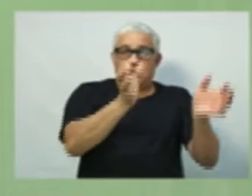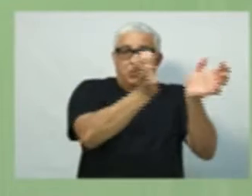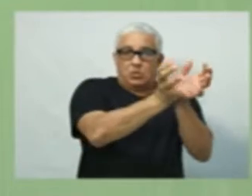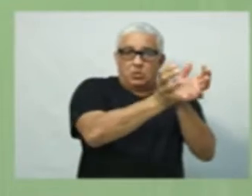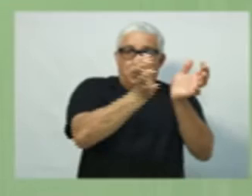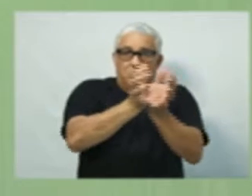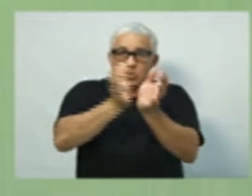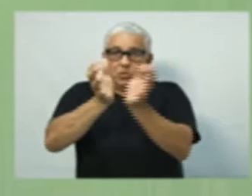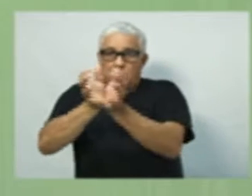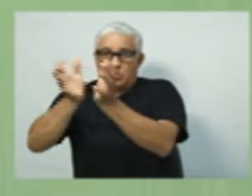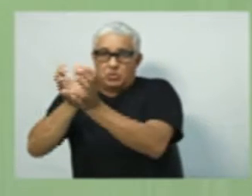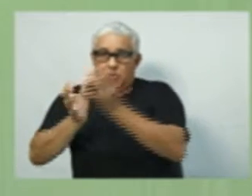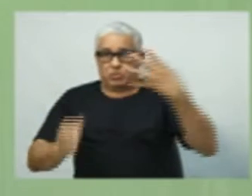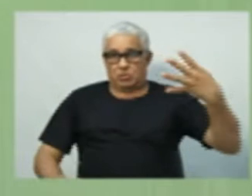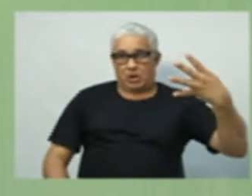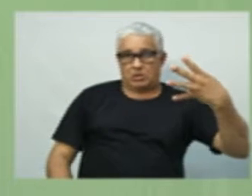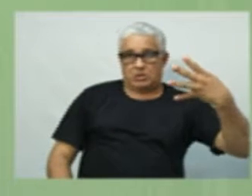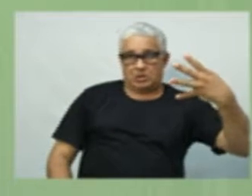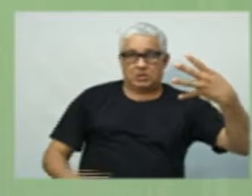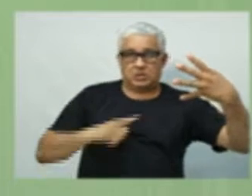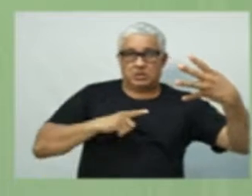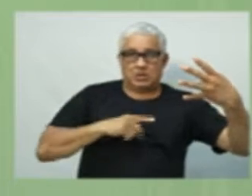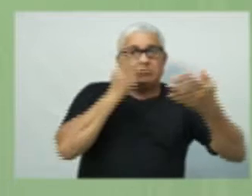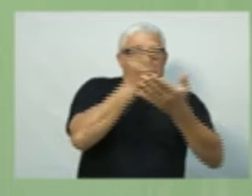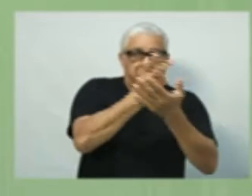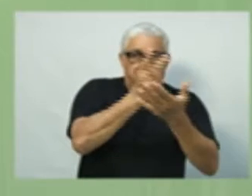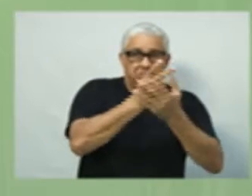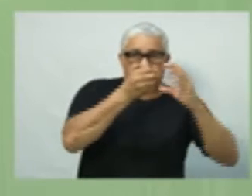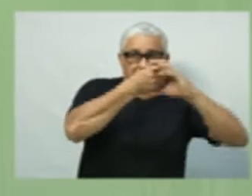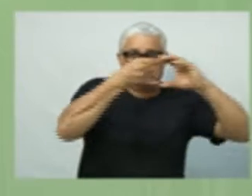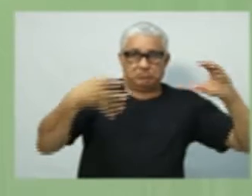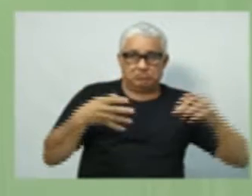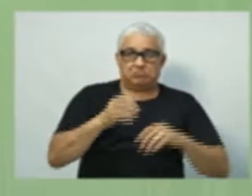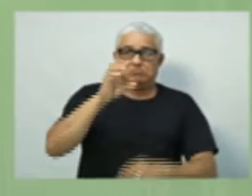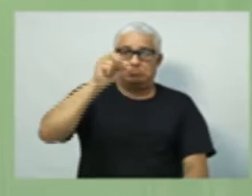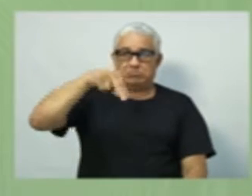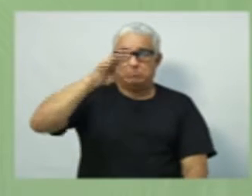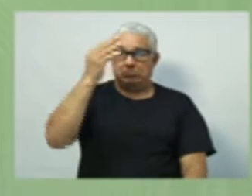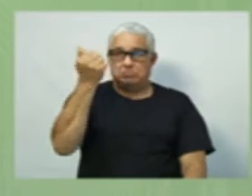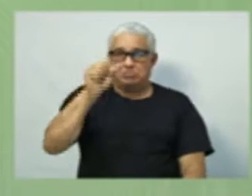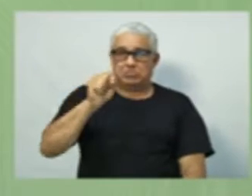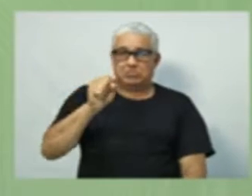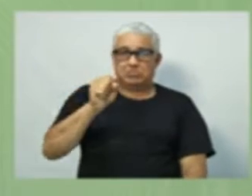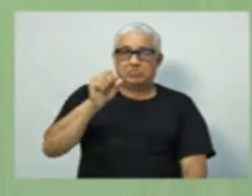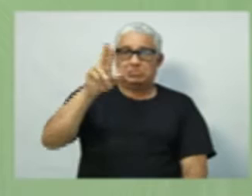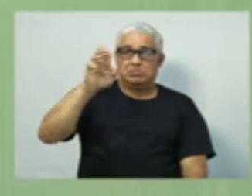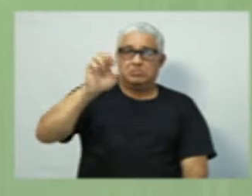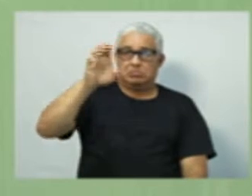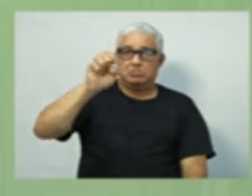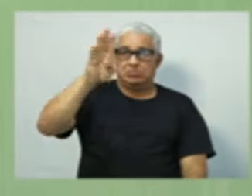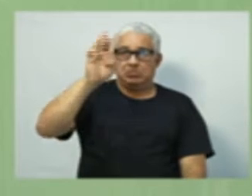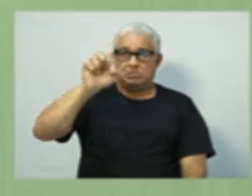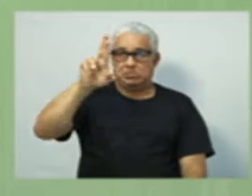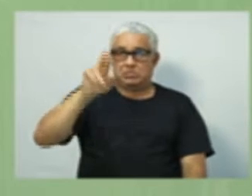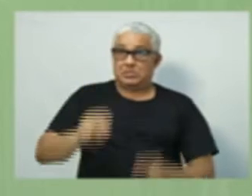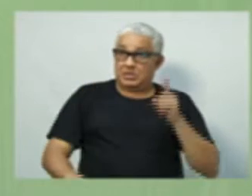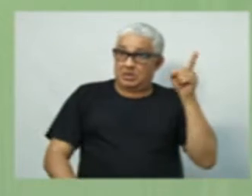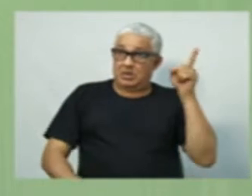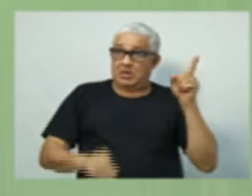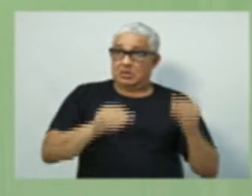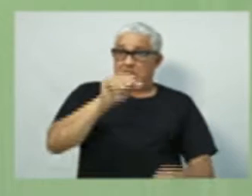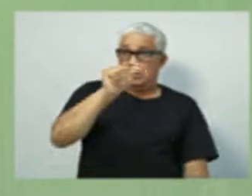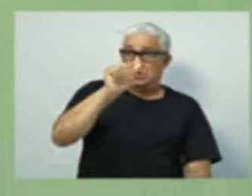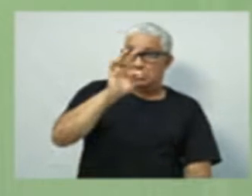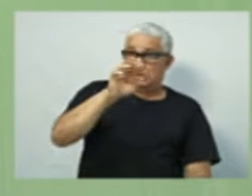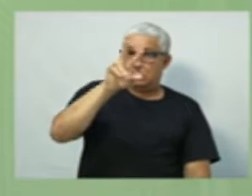realizavam a um prazo que têm a mesma característica das contas a receber lá do ativo circulante só com